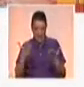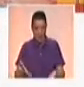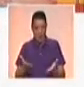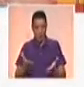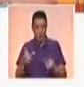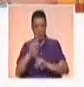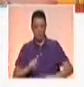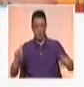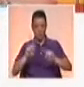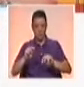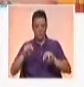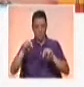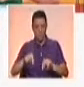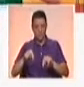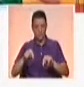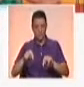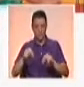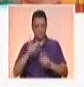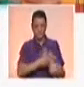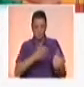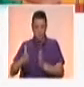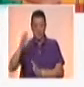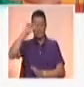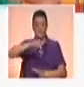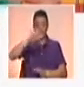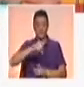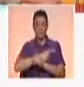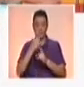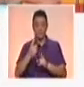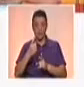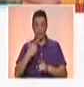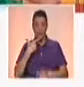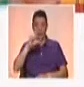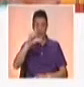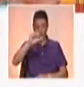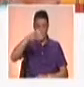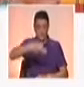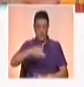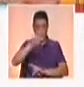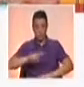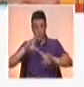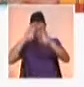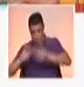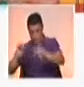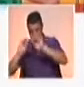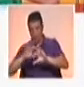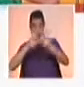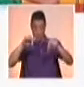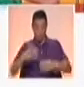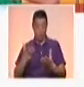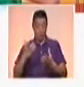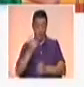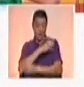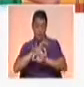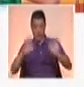ou não? Hoje em dia? Sim. Por um lado, sim, porque depois, como essa língua gestual não teve o ensino formal que hoje as crianças têm, às vezes pode